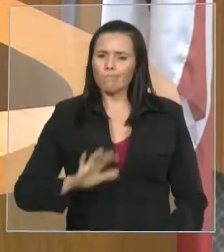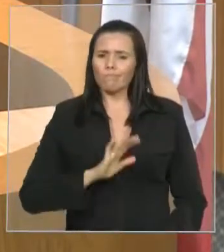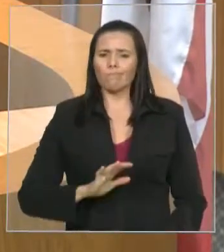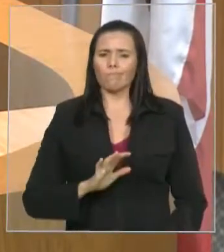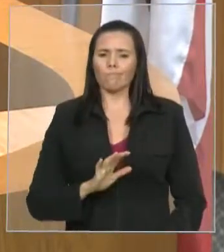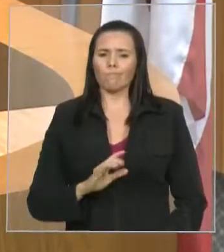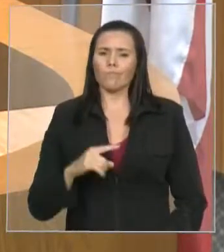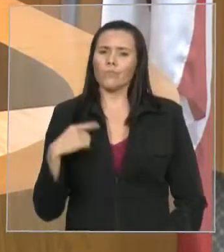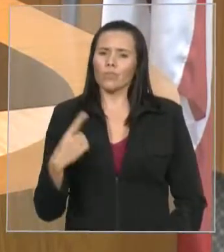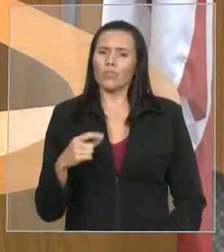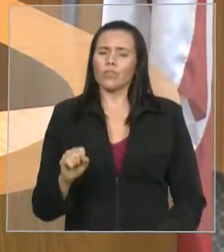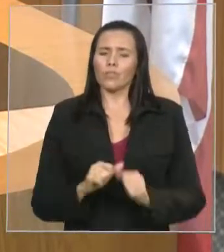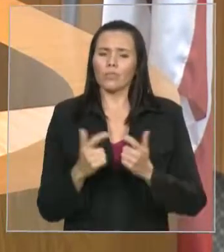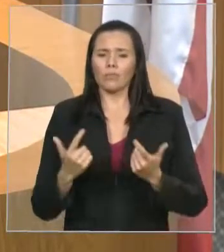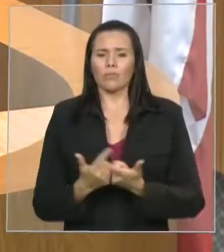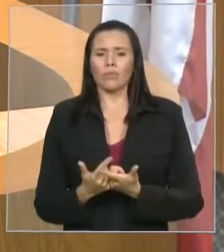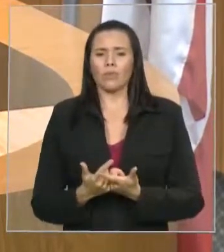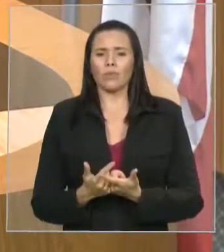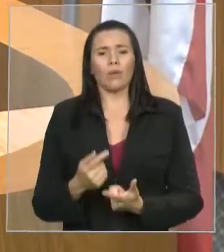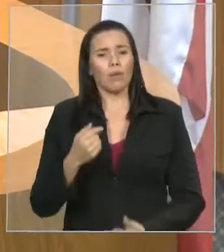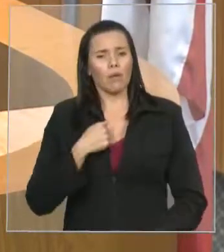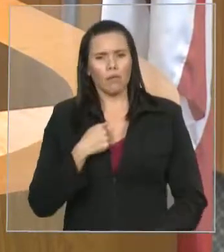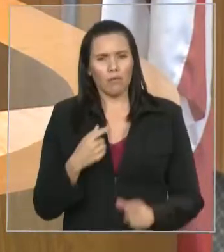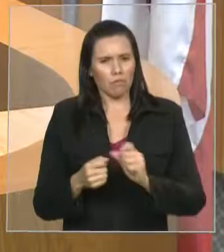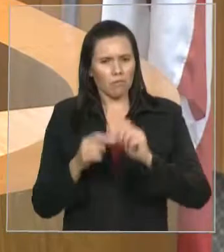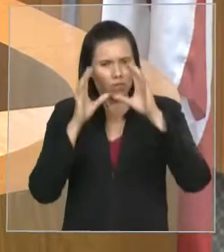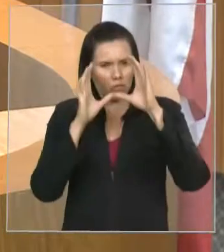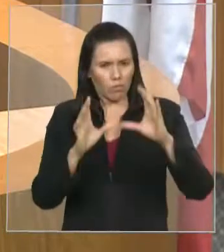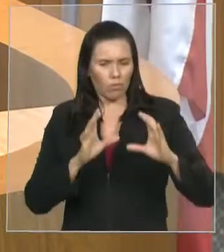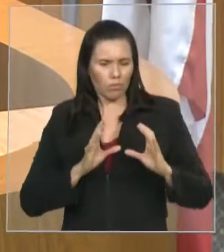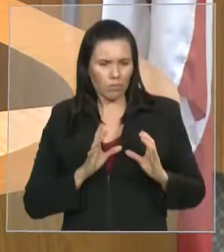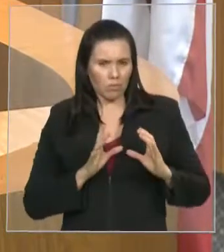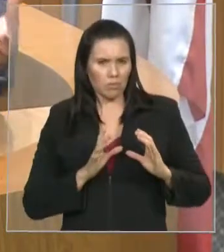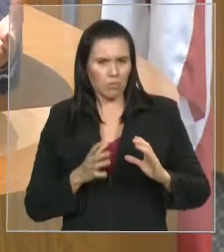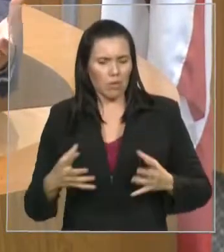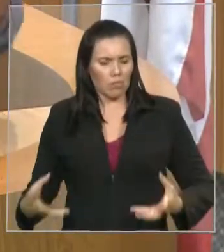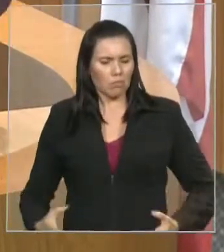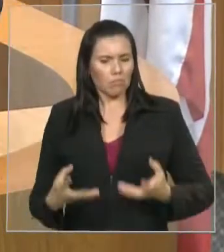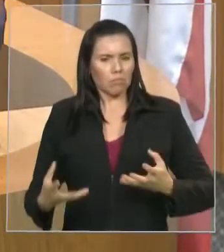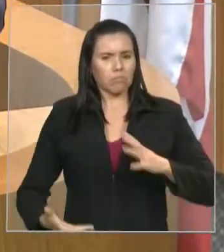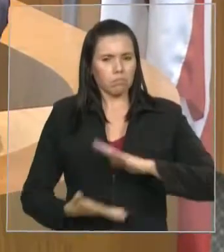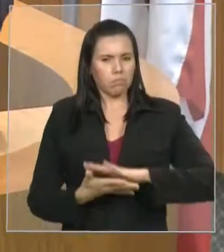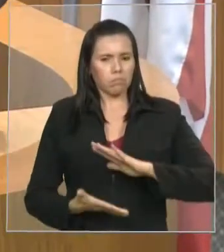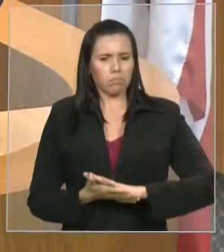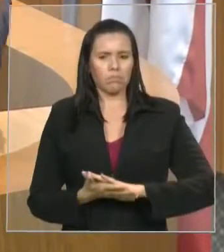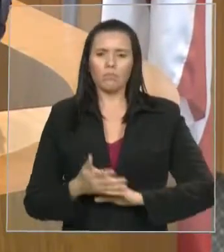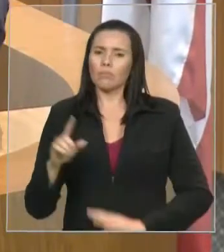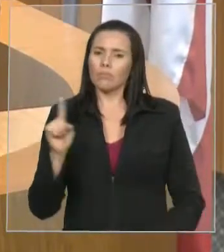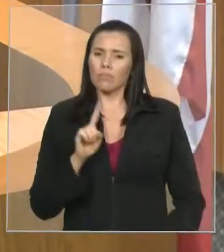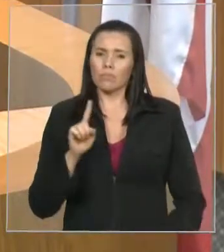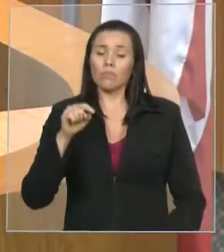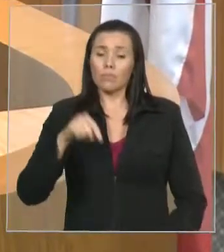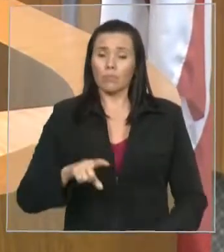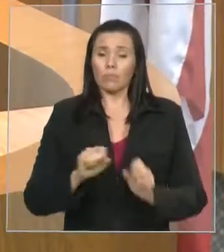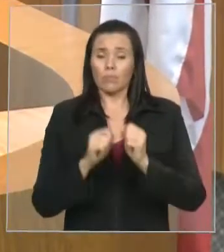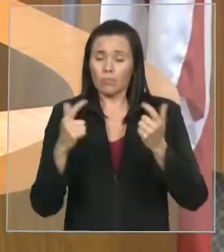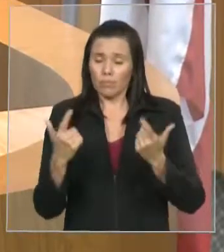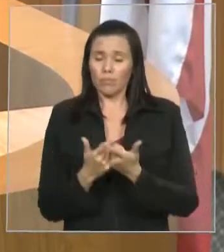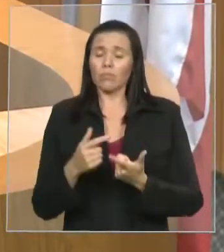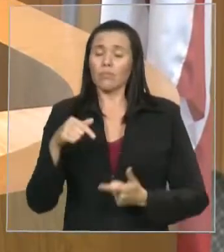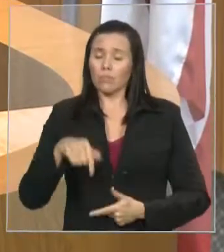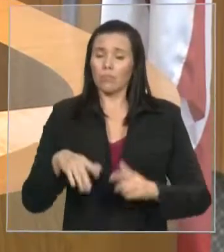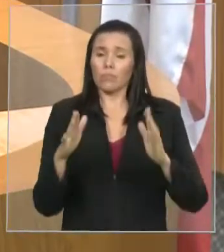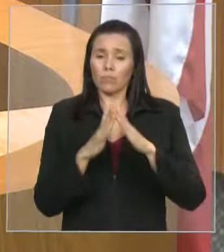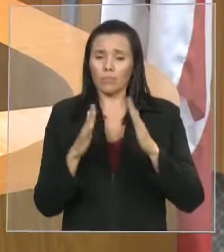casa. Não sou eu quem faz a honraria, não sou eu quem define esta casa, este plenário e, por isso,